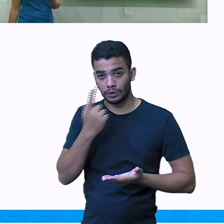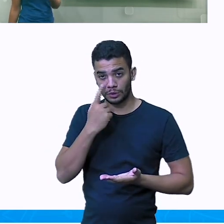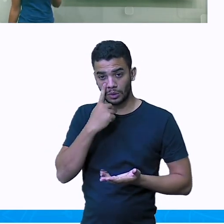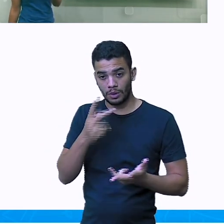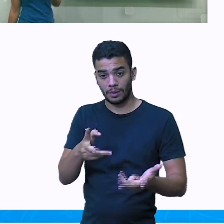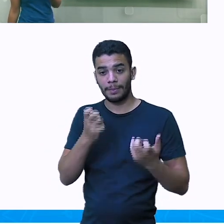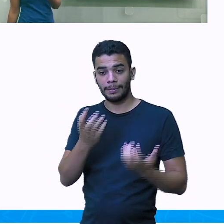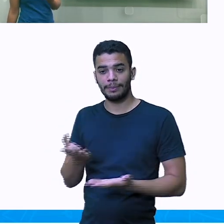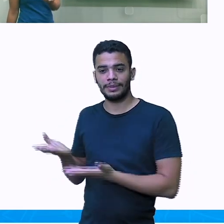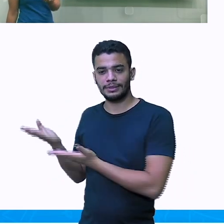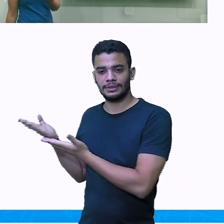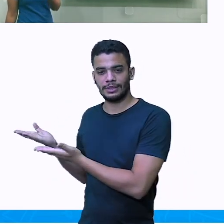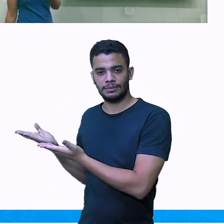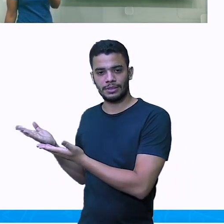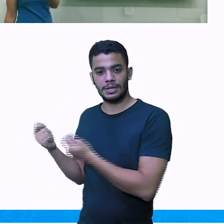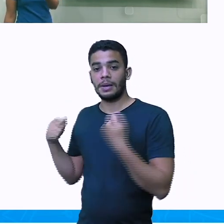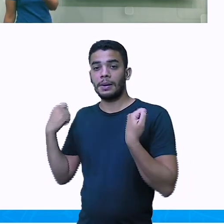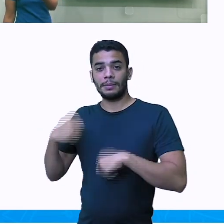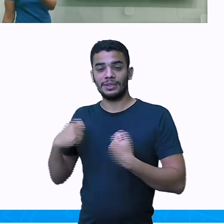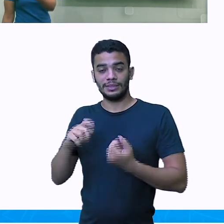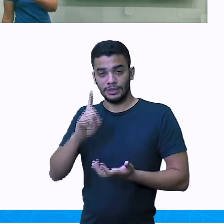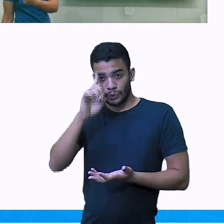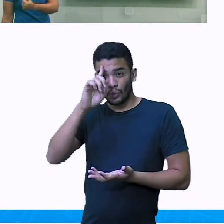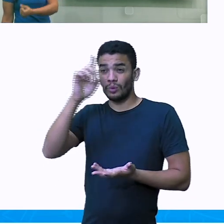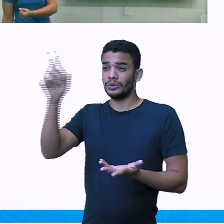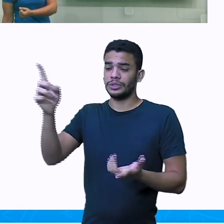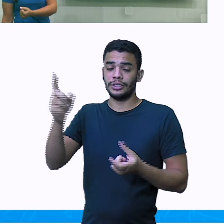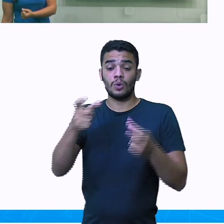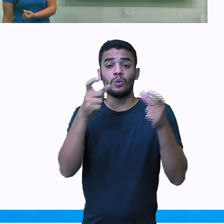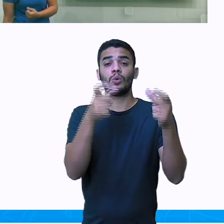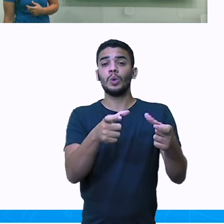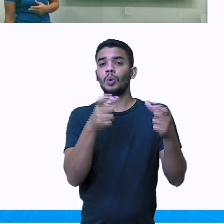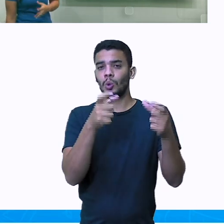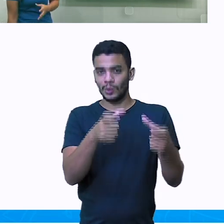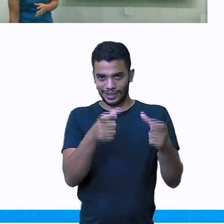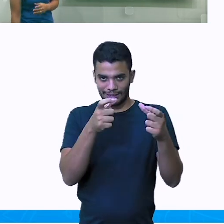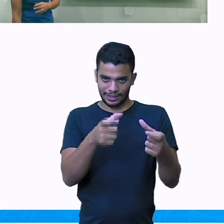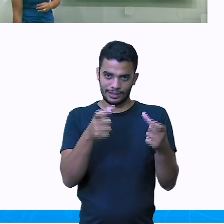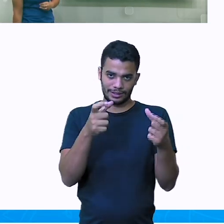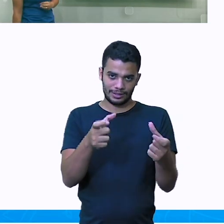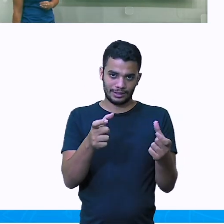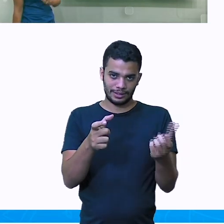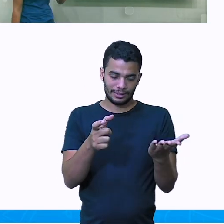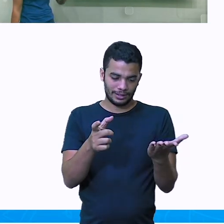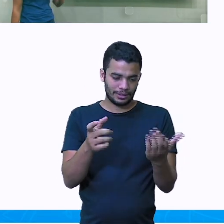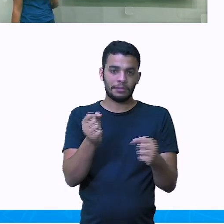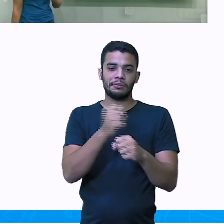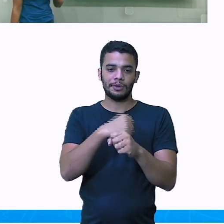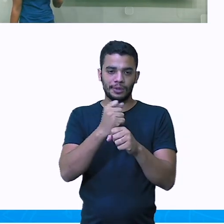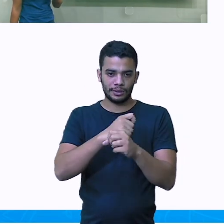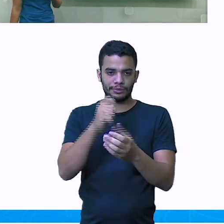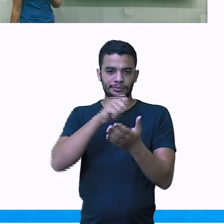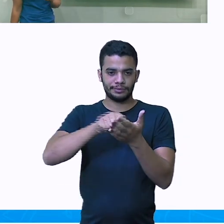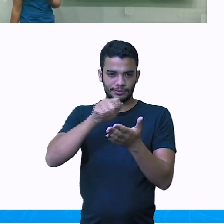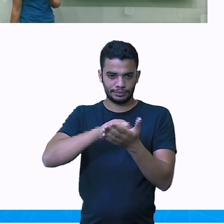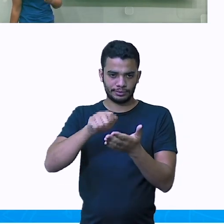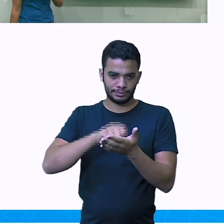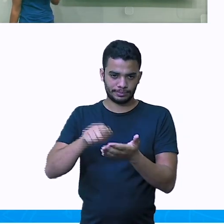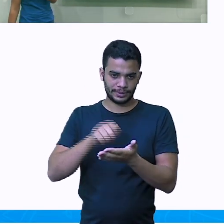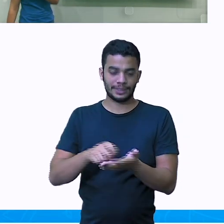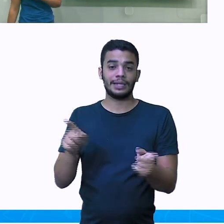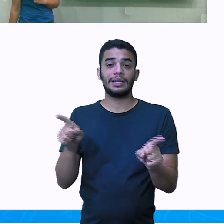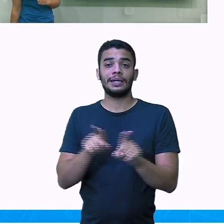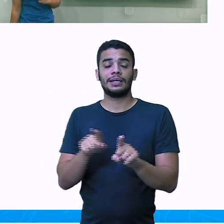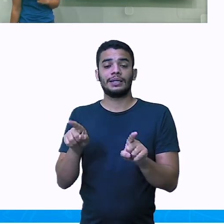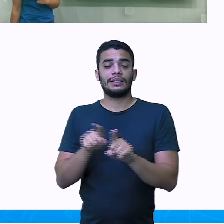a data e o local de onde você está escrevendo. Eu quero que você coloque o remetente.